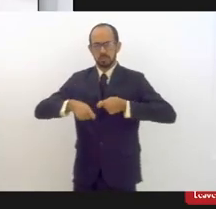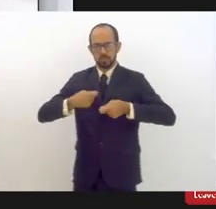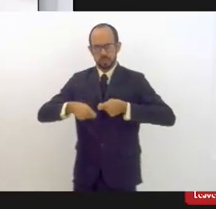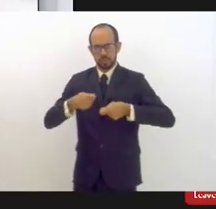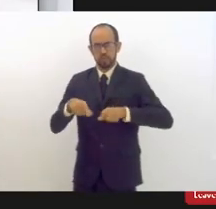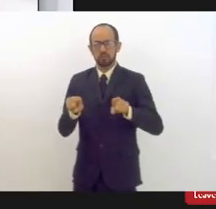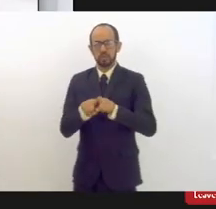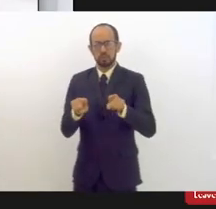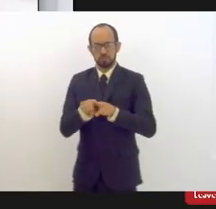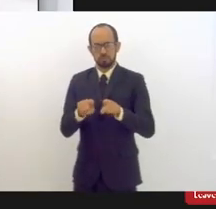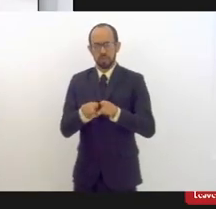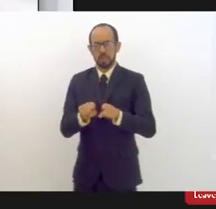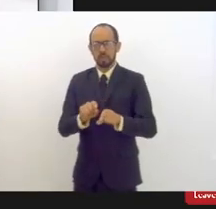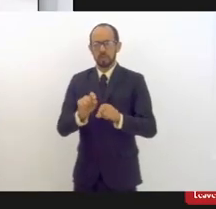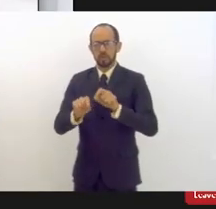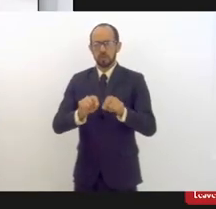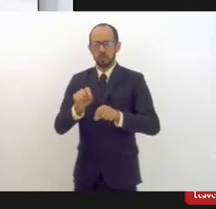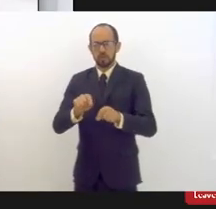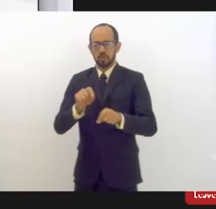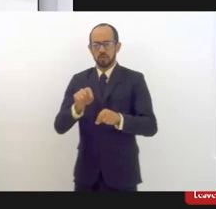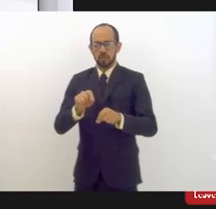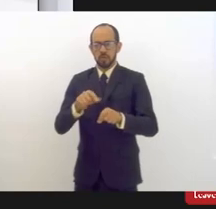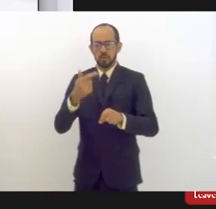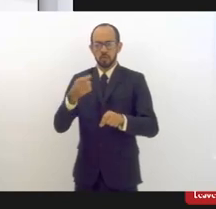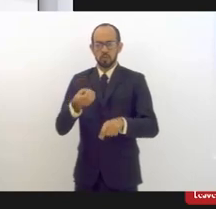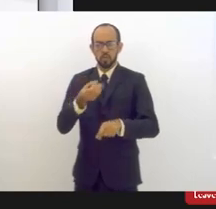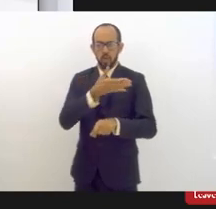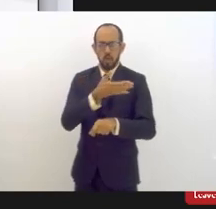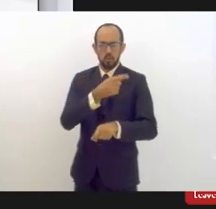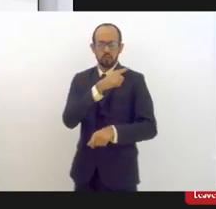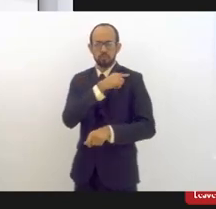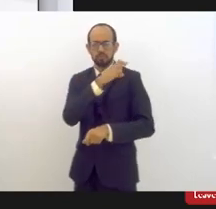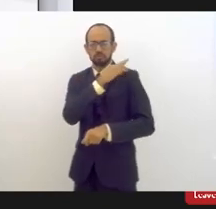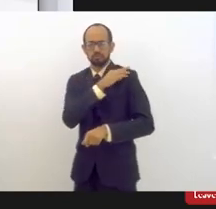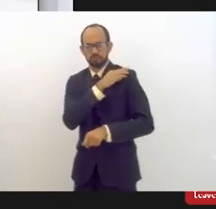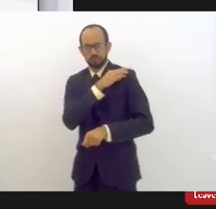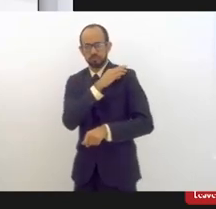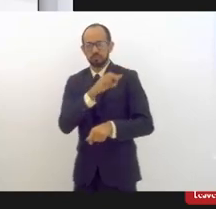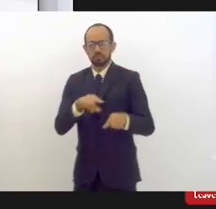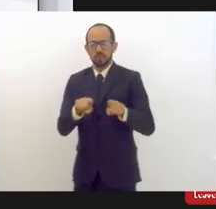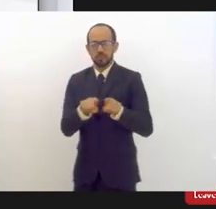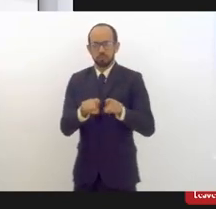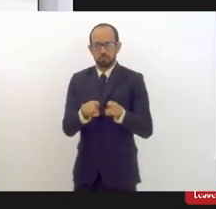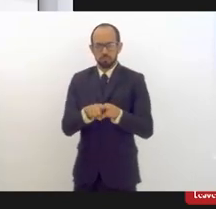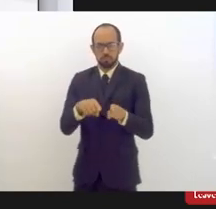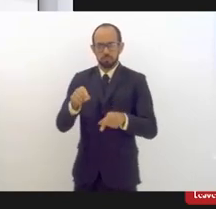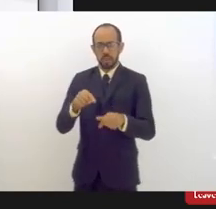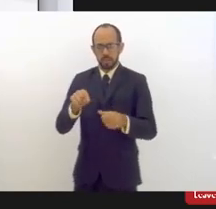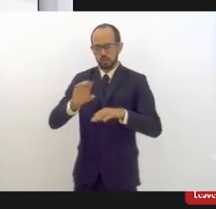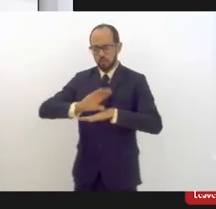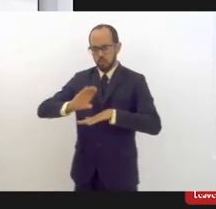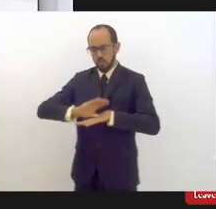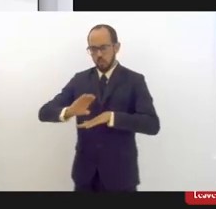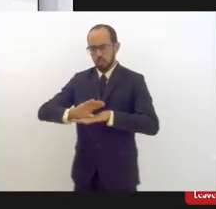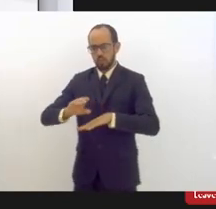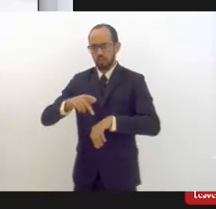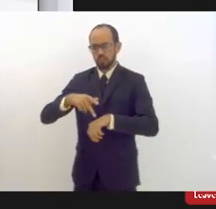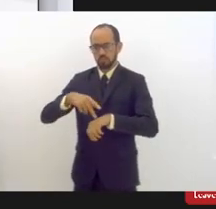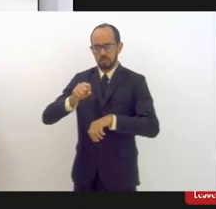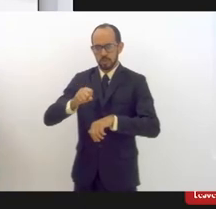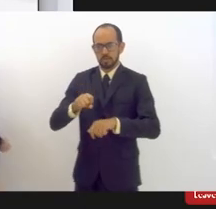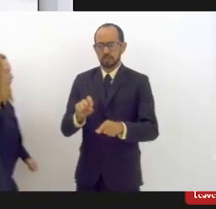administrativa, quanto na temática do novo ensino médio, na perspectiva de curso de extensão e de especialização, a